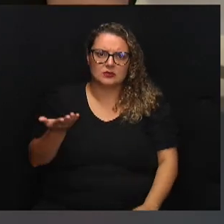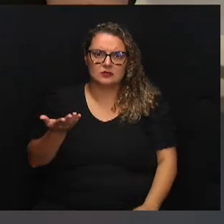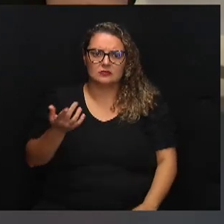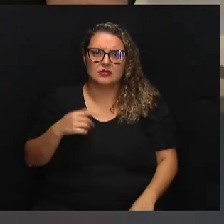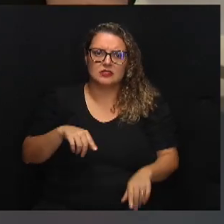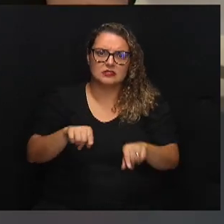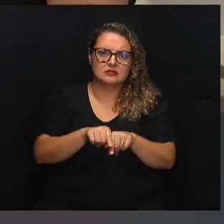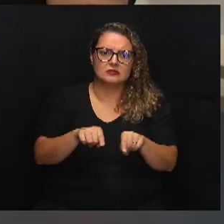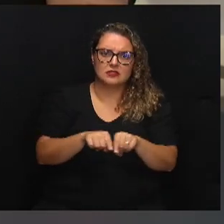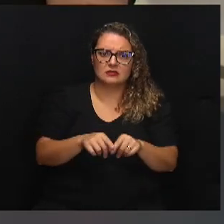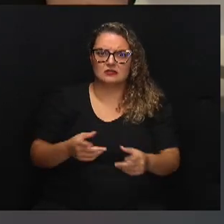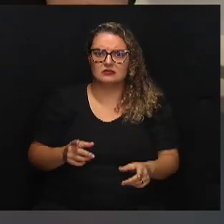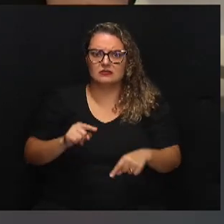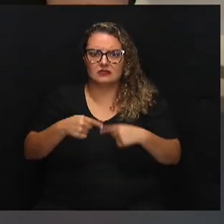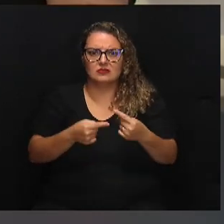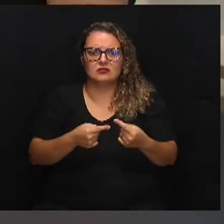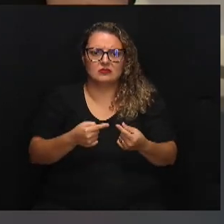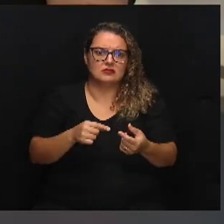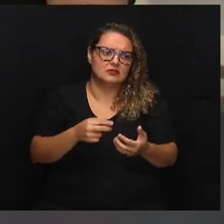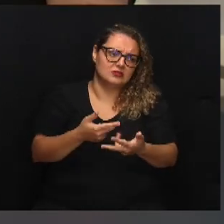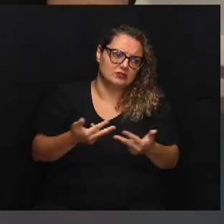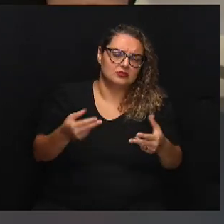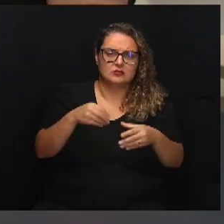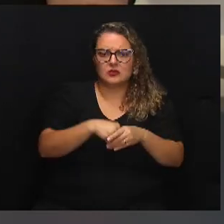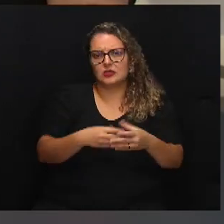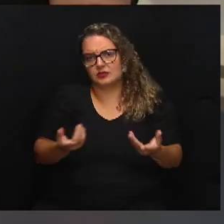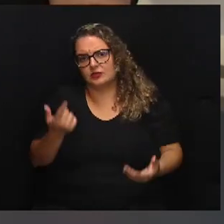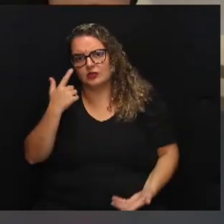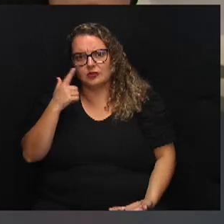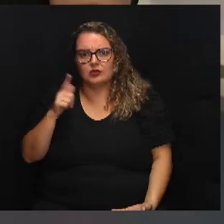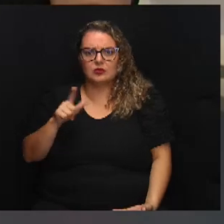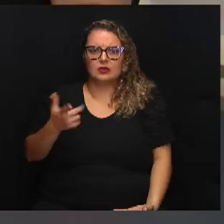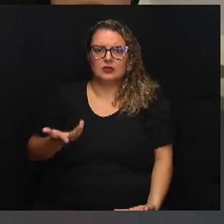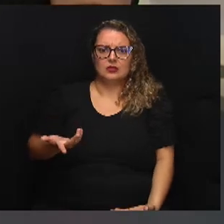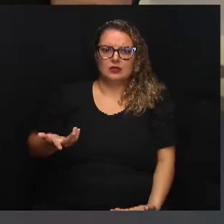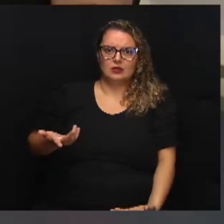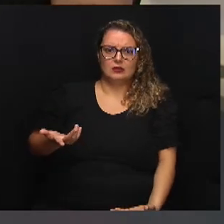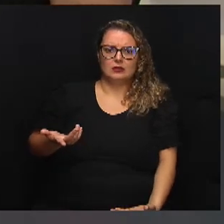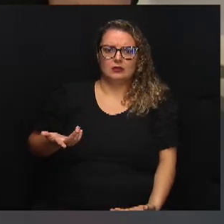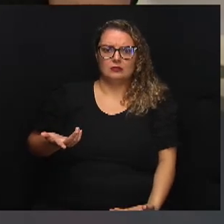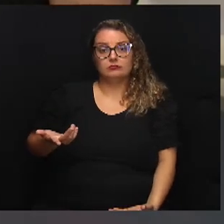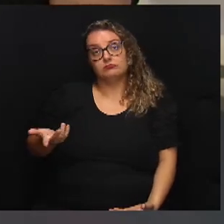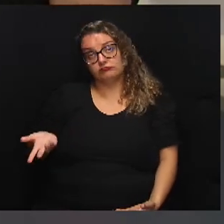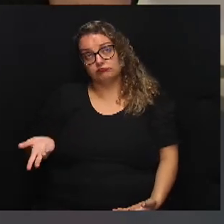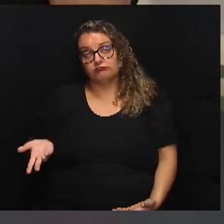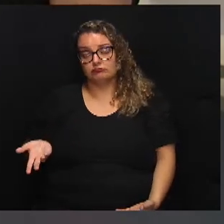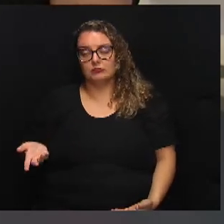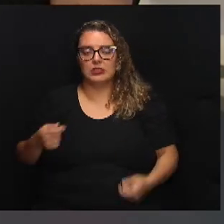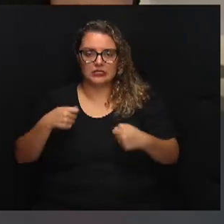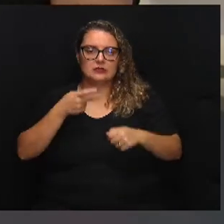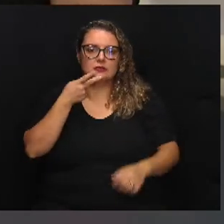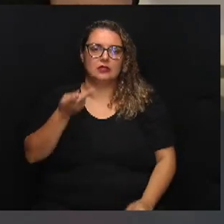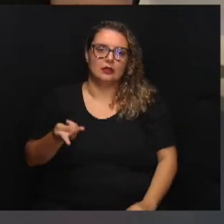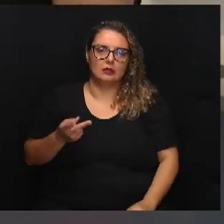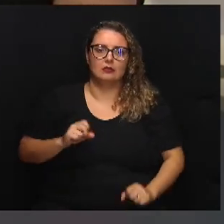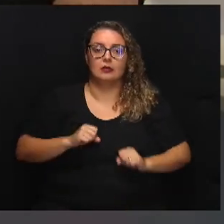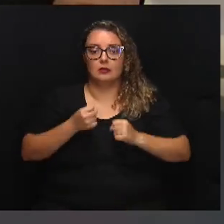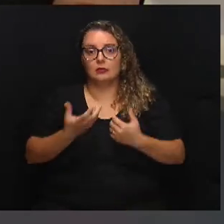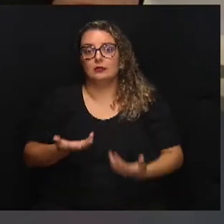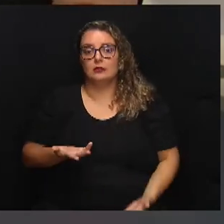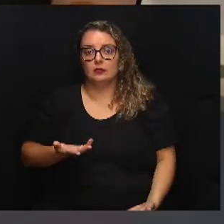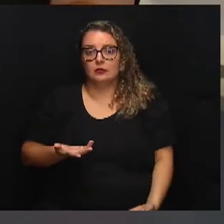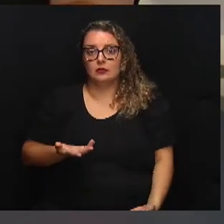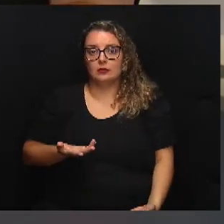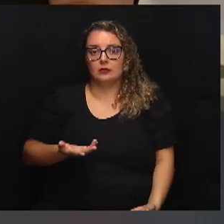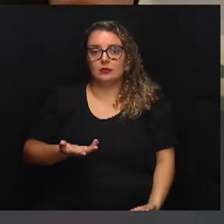lado, também tem outras situações, questão, obviamente, se é desnecessário falar, mas vamos reforçar que